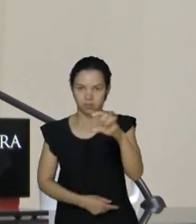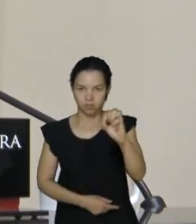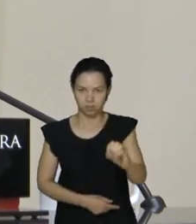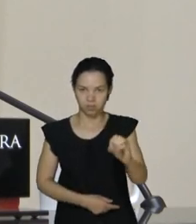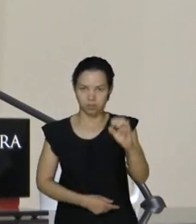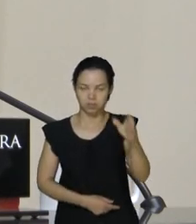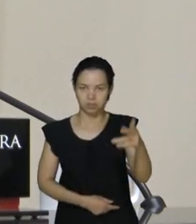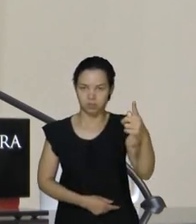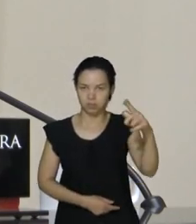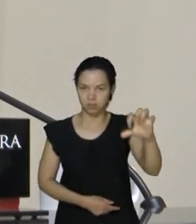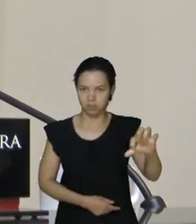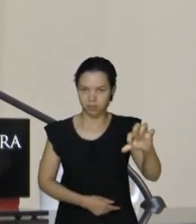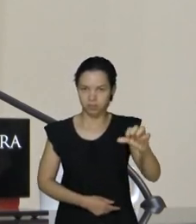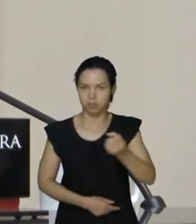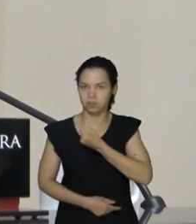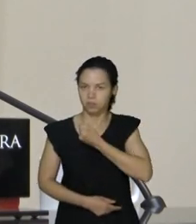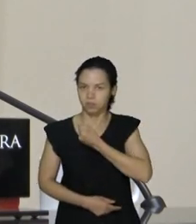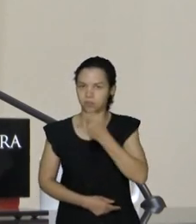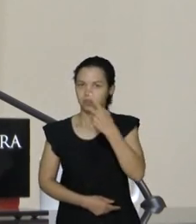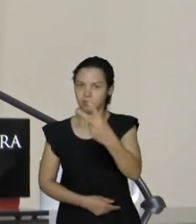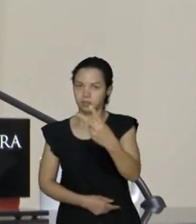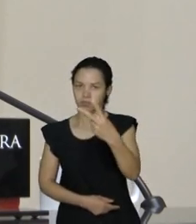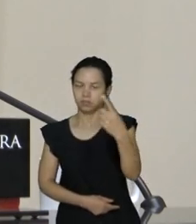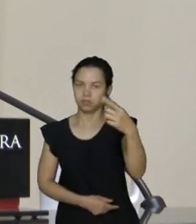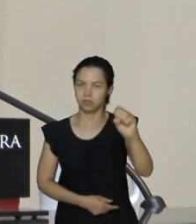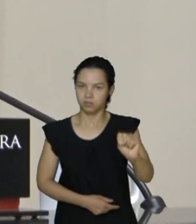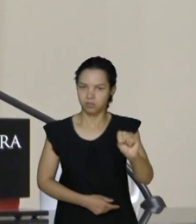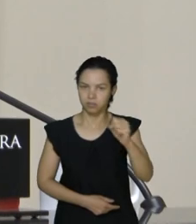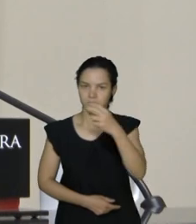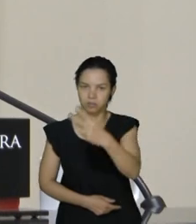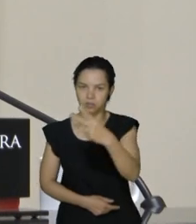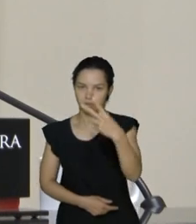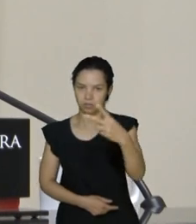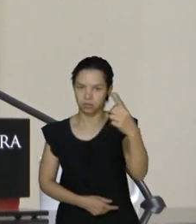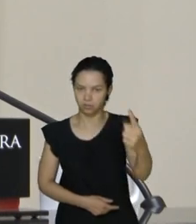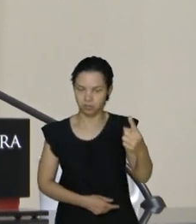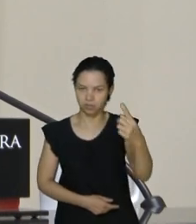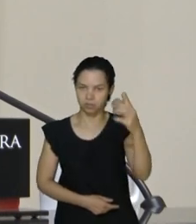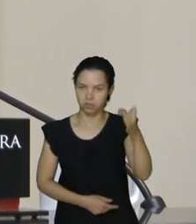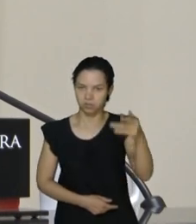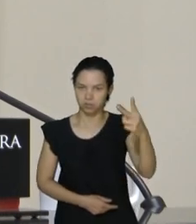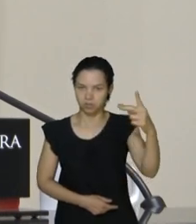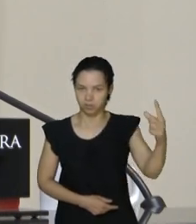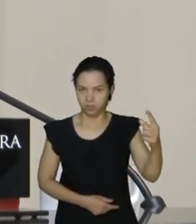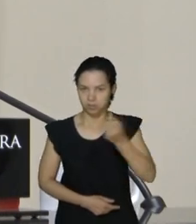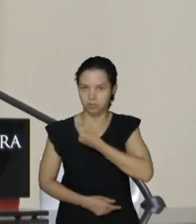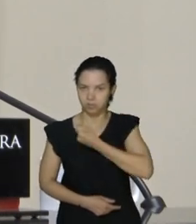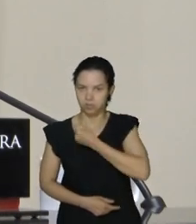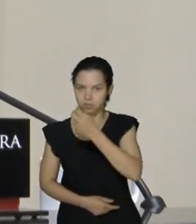420/2019, números 218 e 221/2021 e número